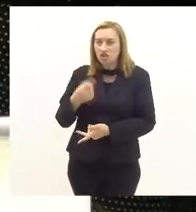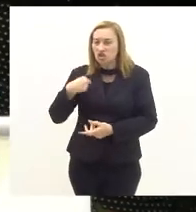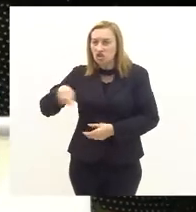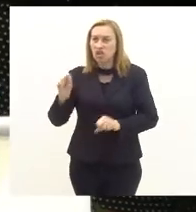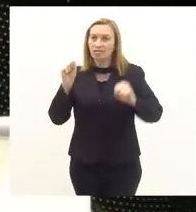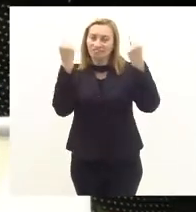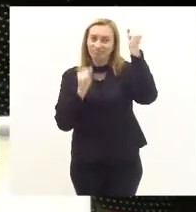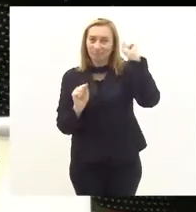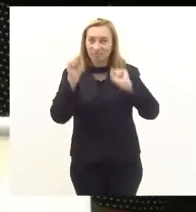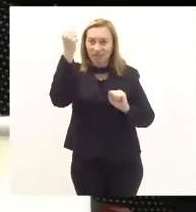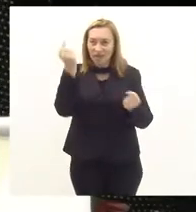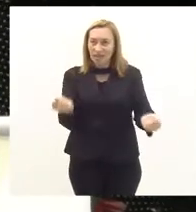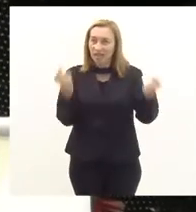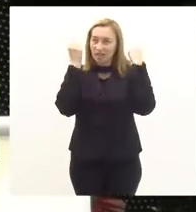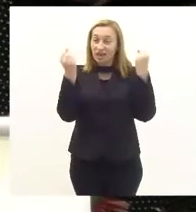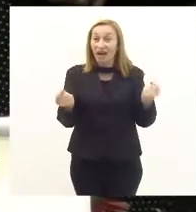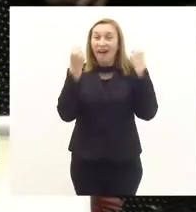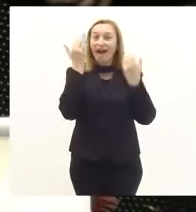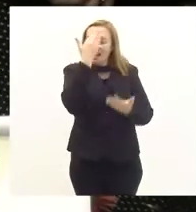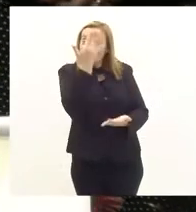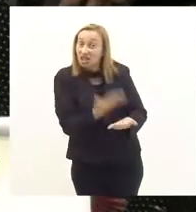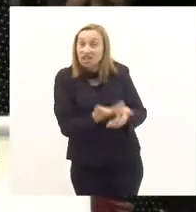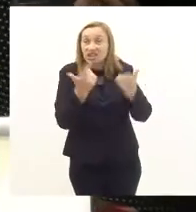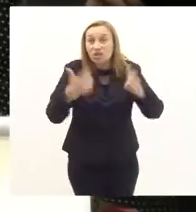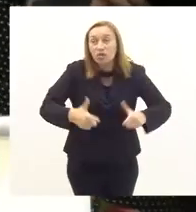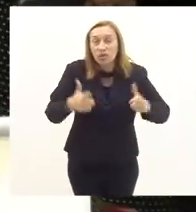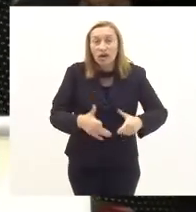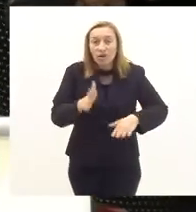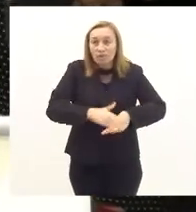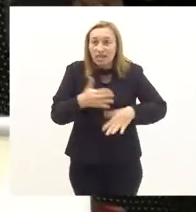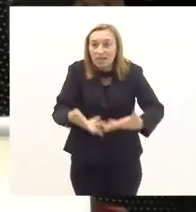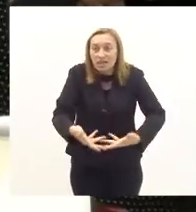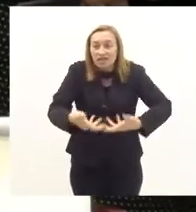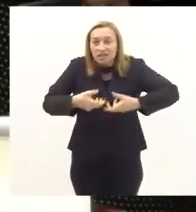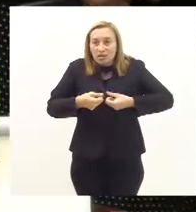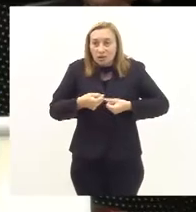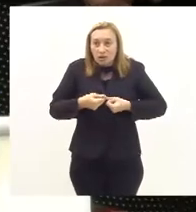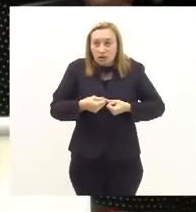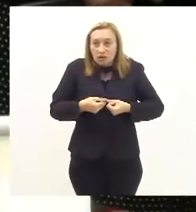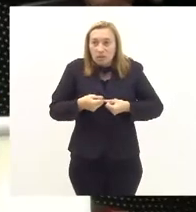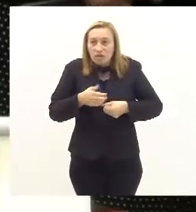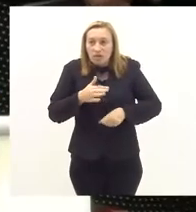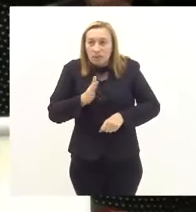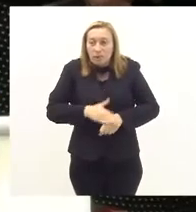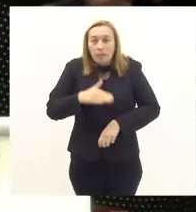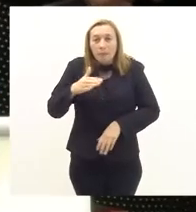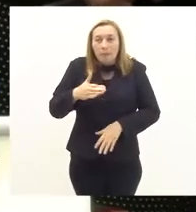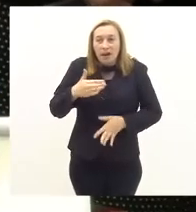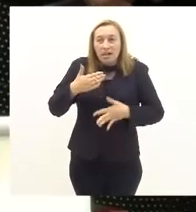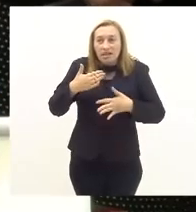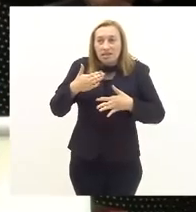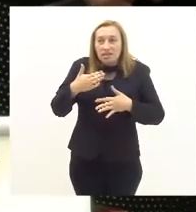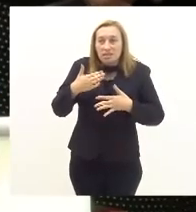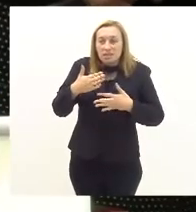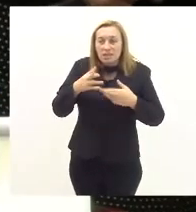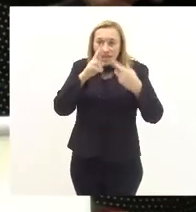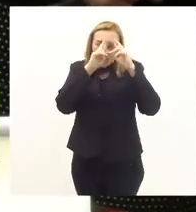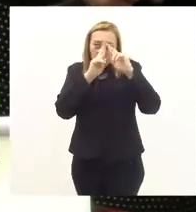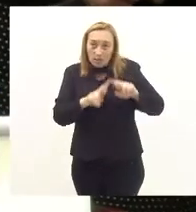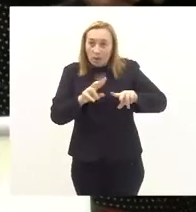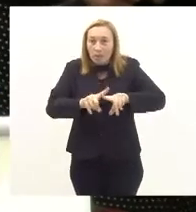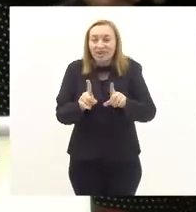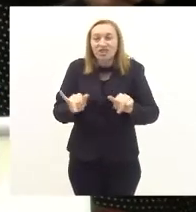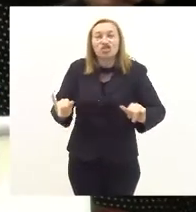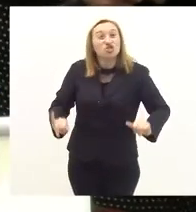academia, que a gente acreditaria ser um ambiente mais acolhedor e, pelo menos, mais tolerante, a gente